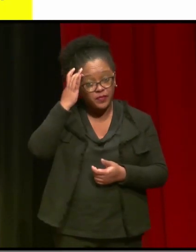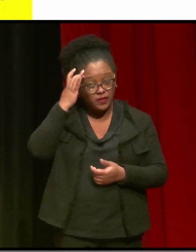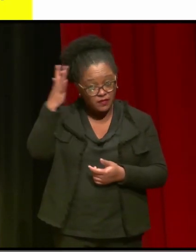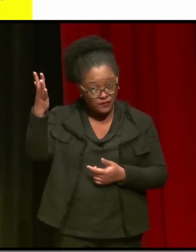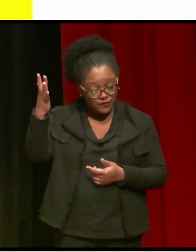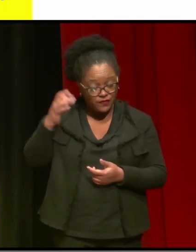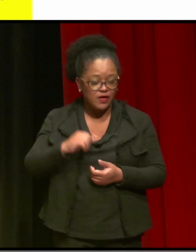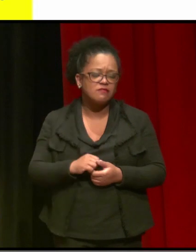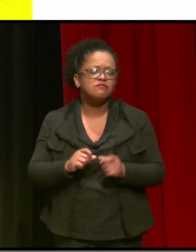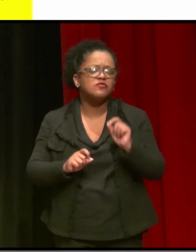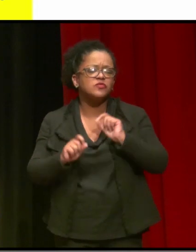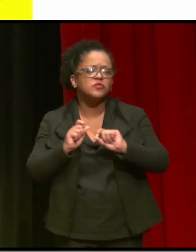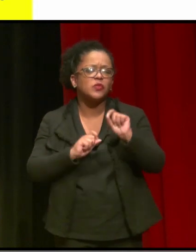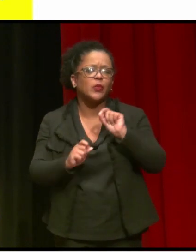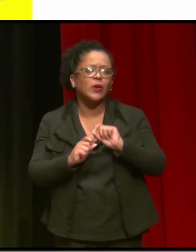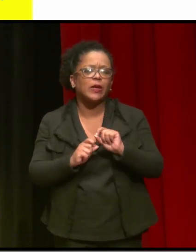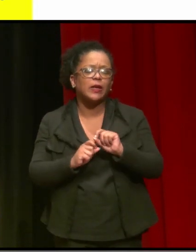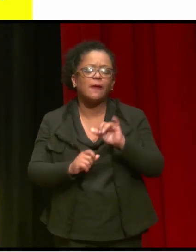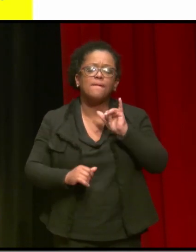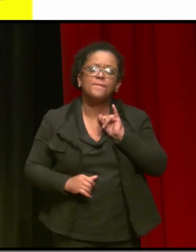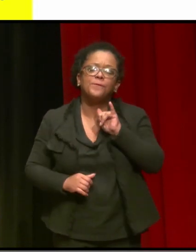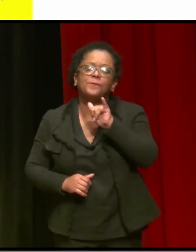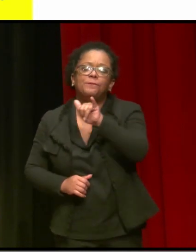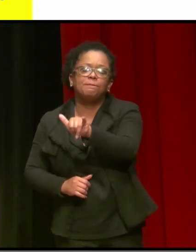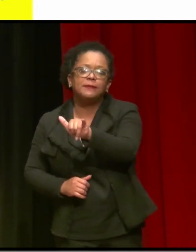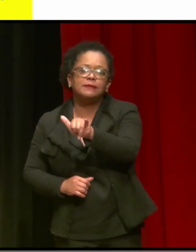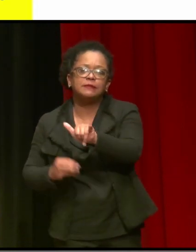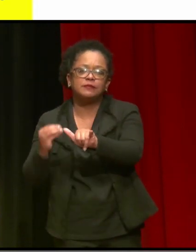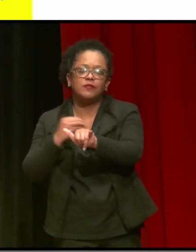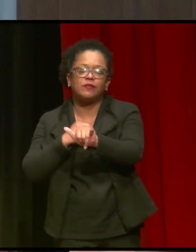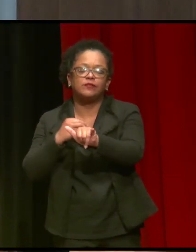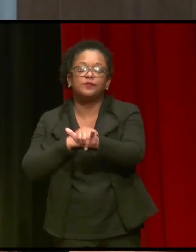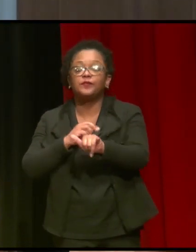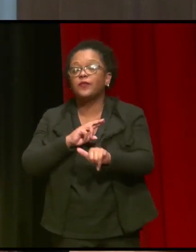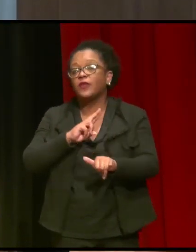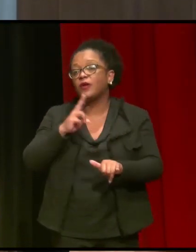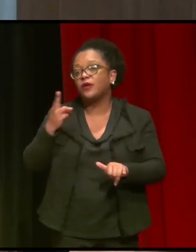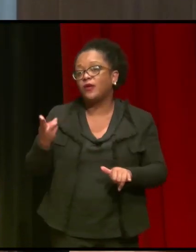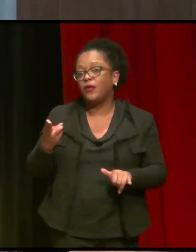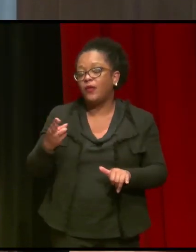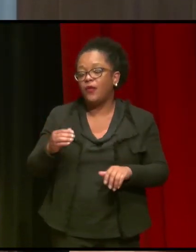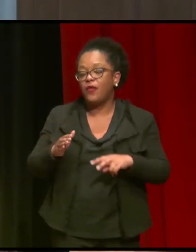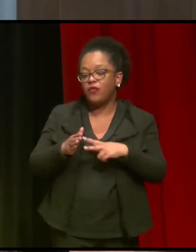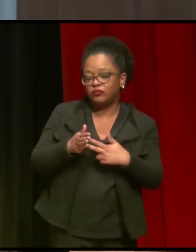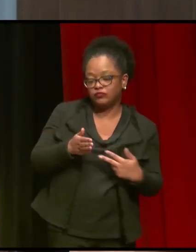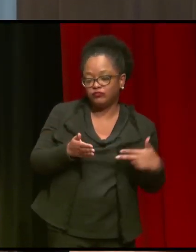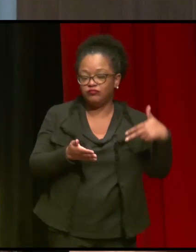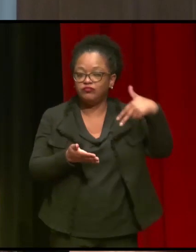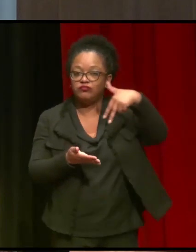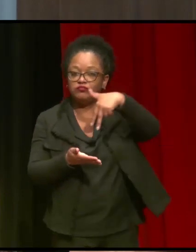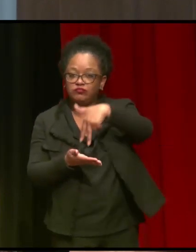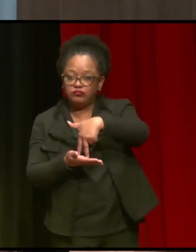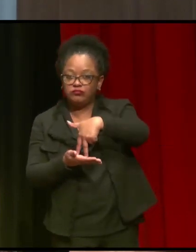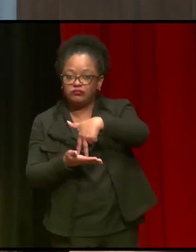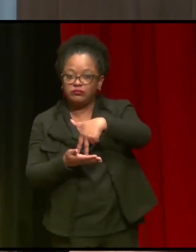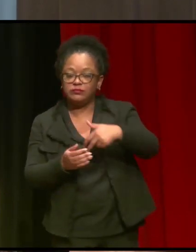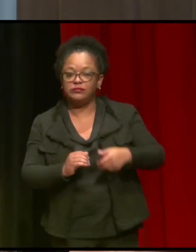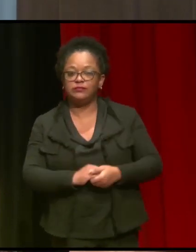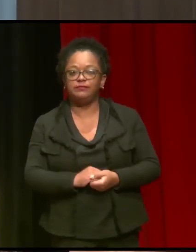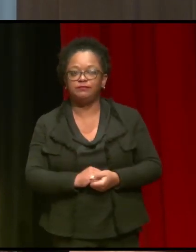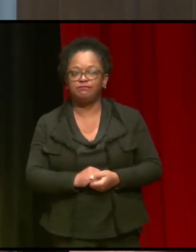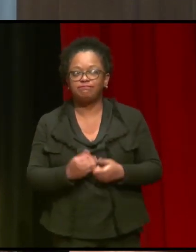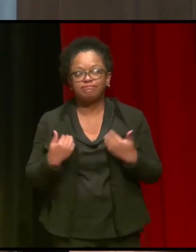ao paralítico, os seus pecados estão perdoados, ou dizer, levante-se e tome o seu leito e ande? Aí nós vamos ter que pensar agora,